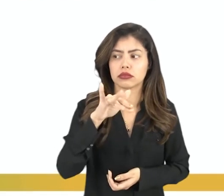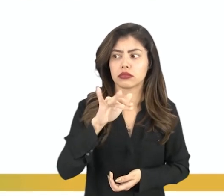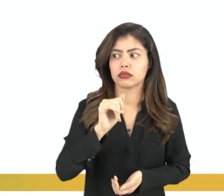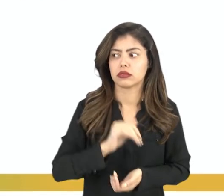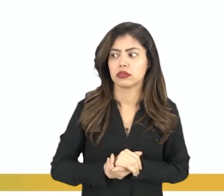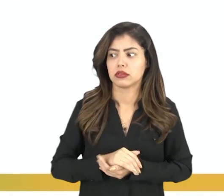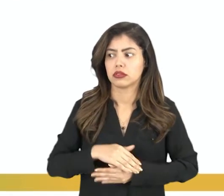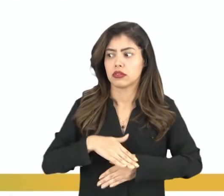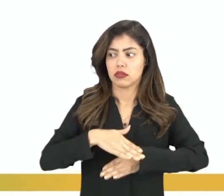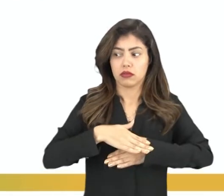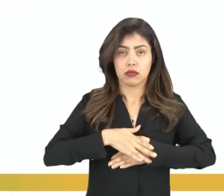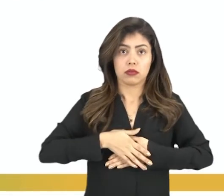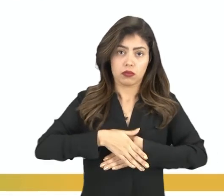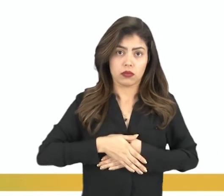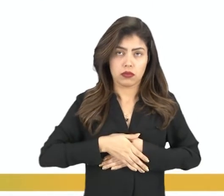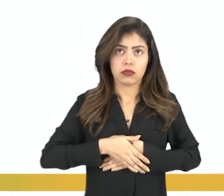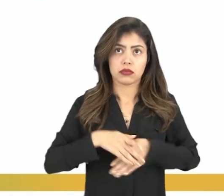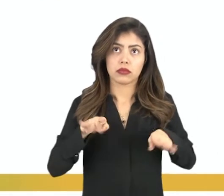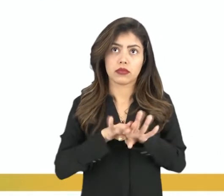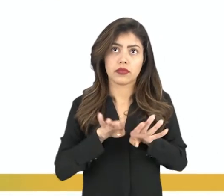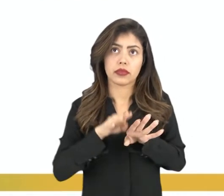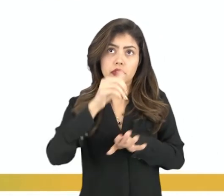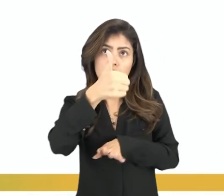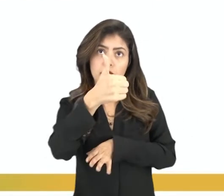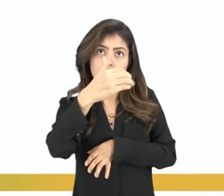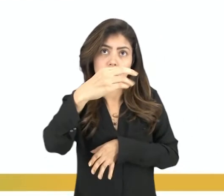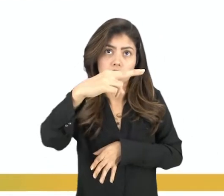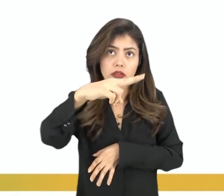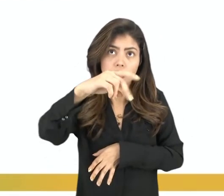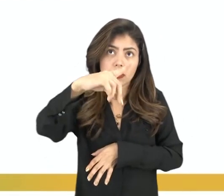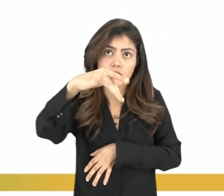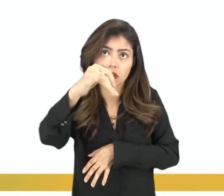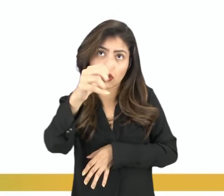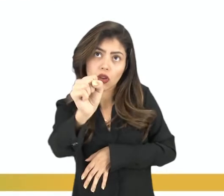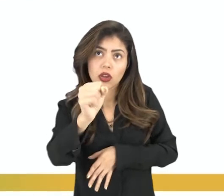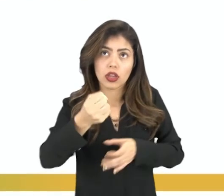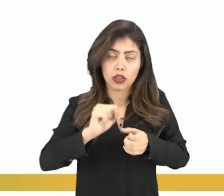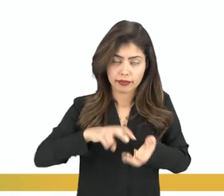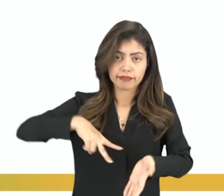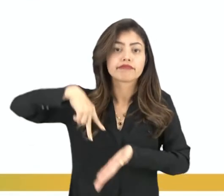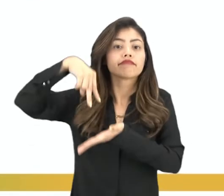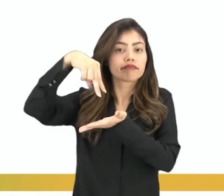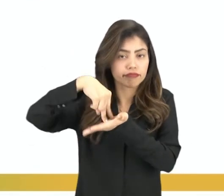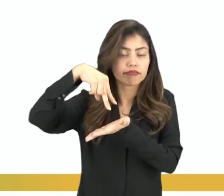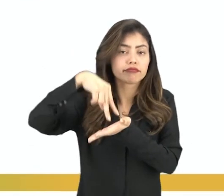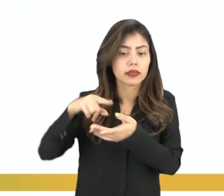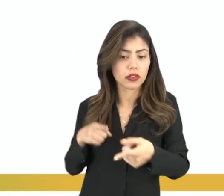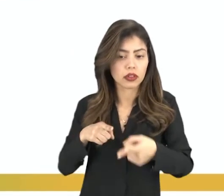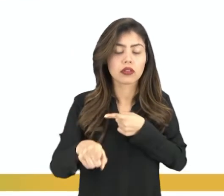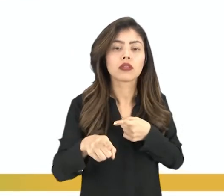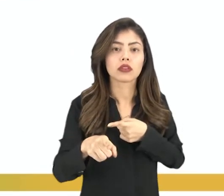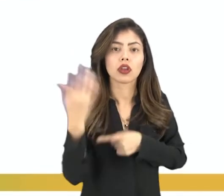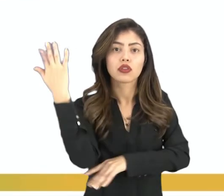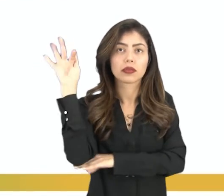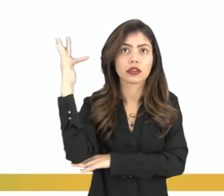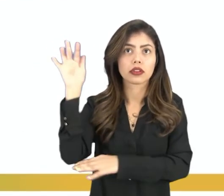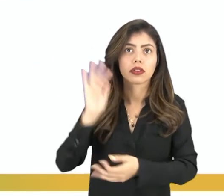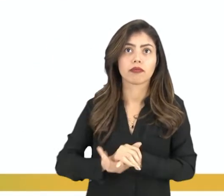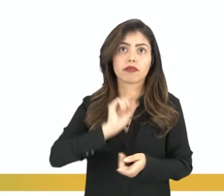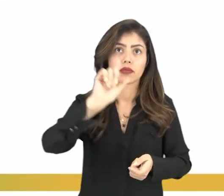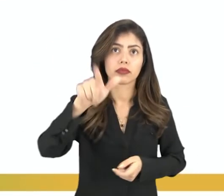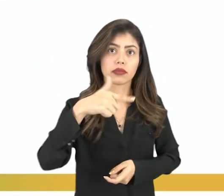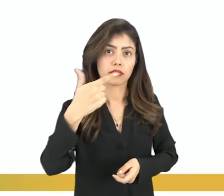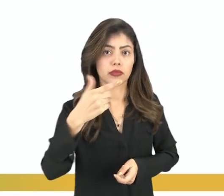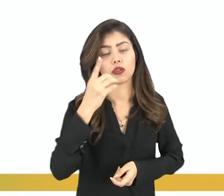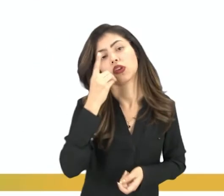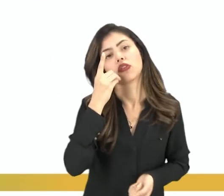mas no dia 2 de maio de 1808, os cidadãos de Madrid levantaram-se contra os franceses. No dia